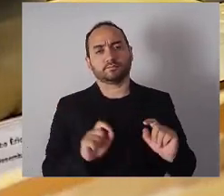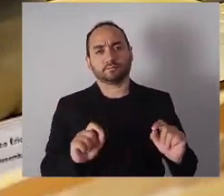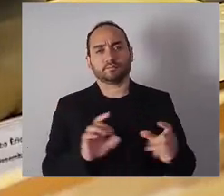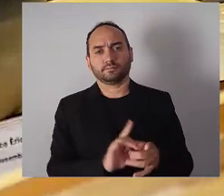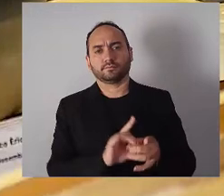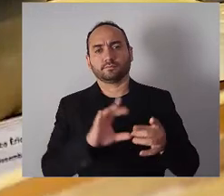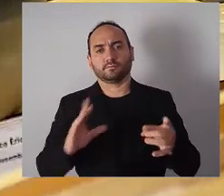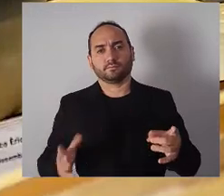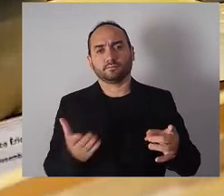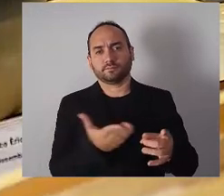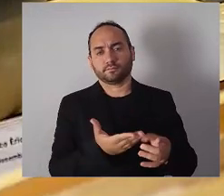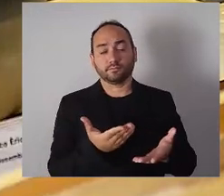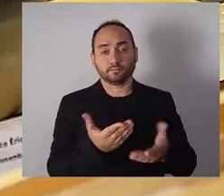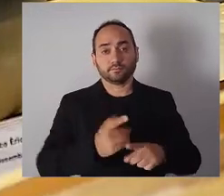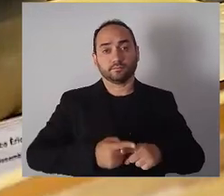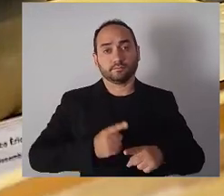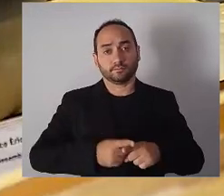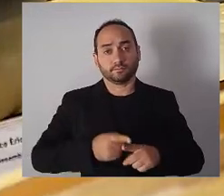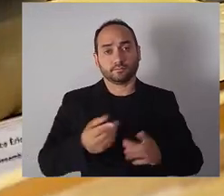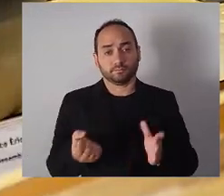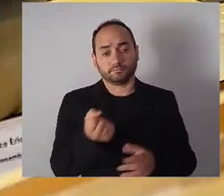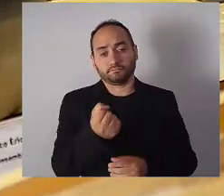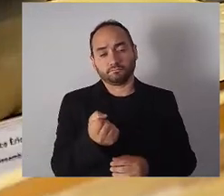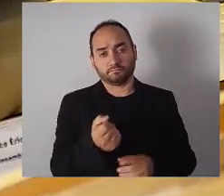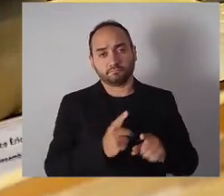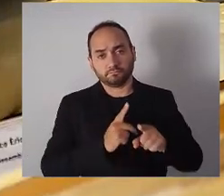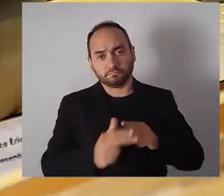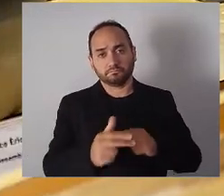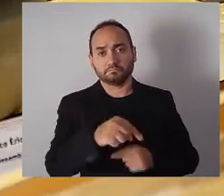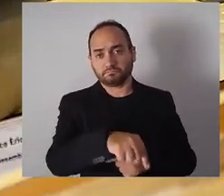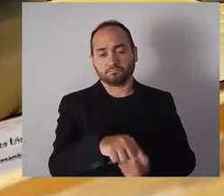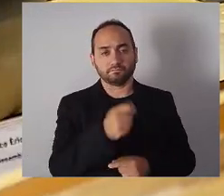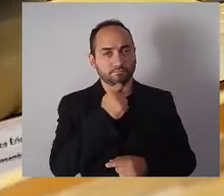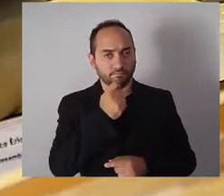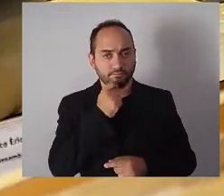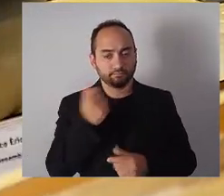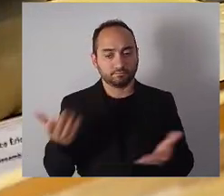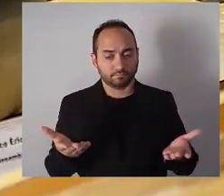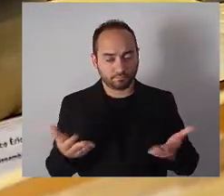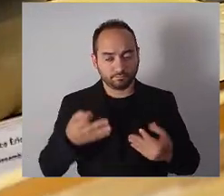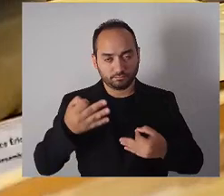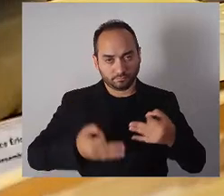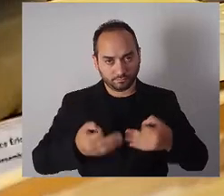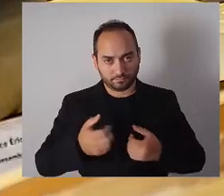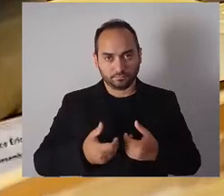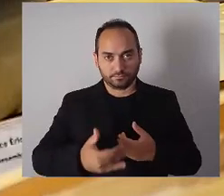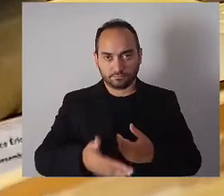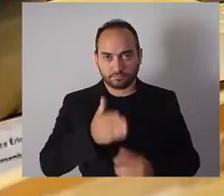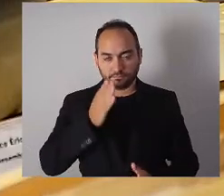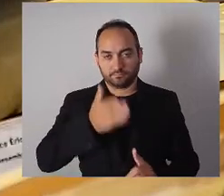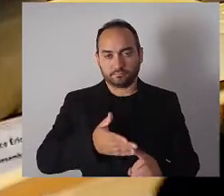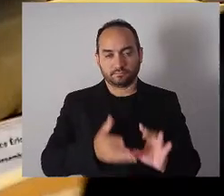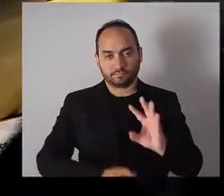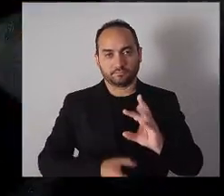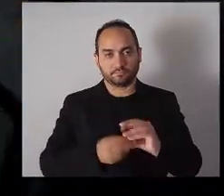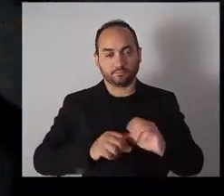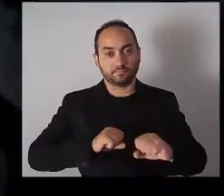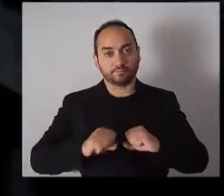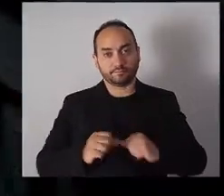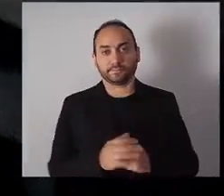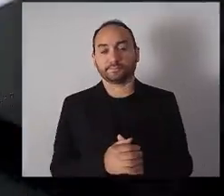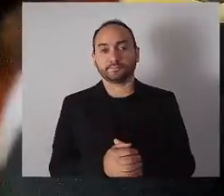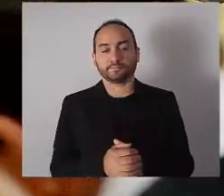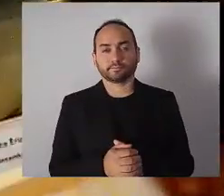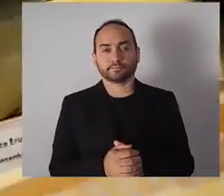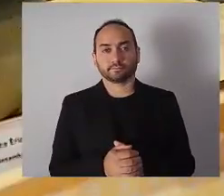desfiliação, fato este ainda não enfrentado pelo judiciário, o que será feito nesta oportunidade terá reflexo direto na conclusão hora em debate.